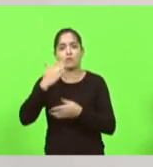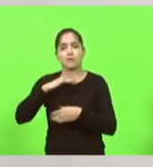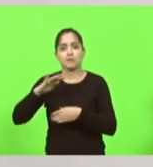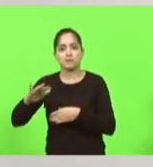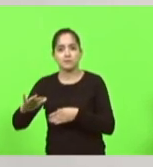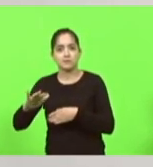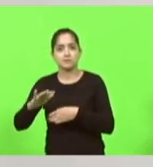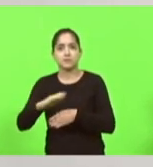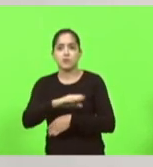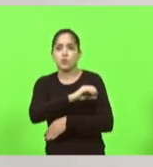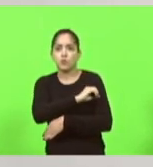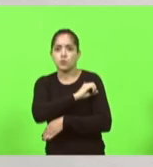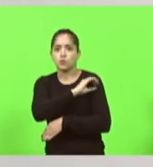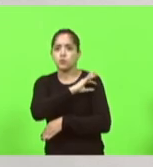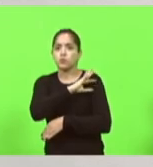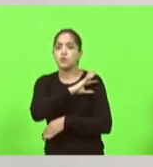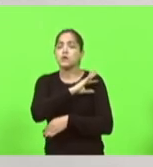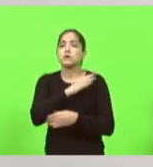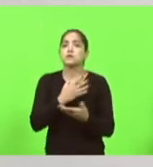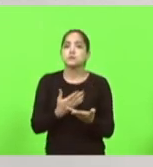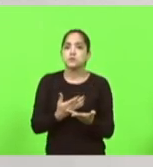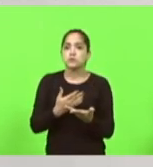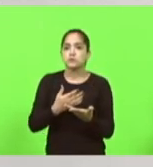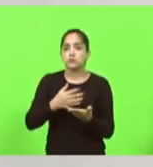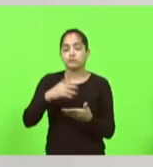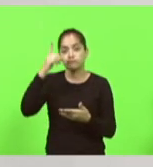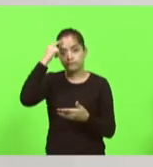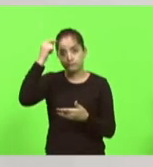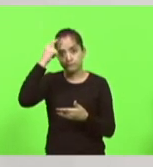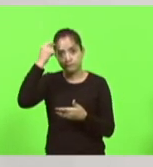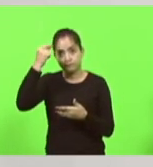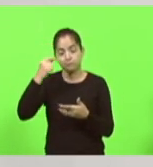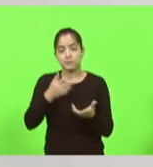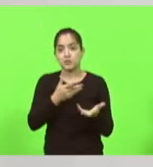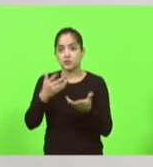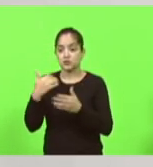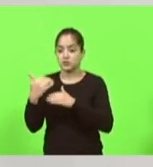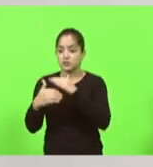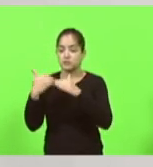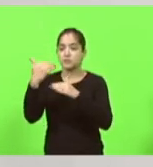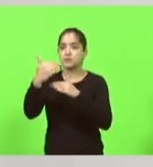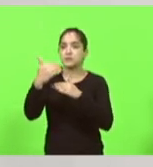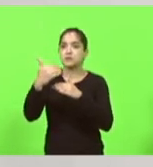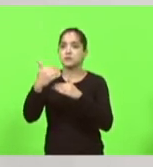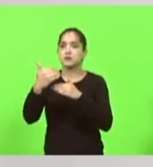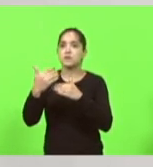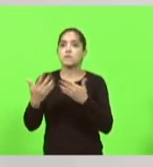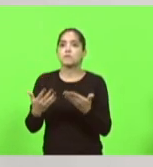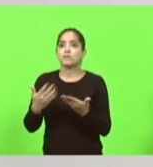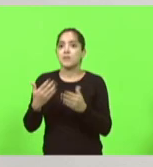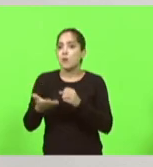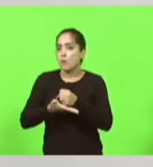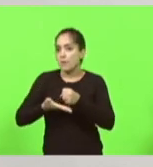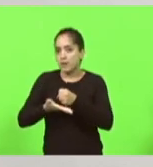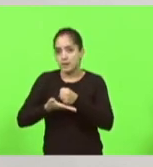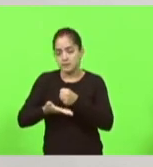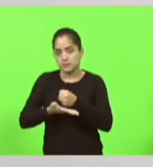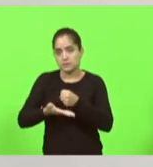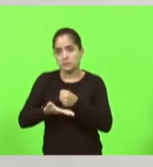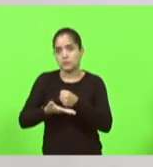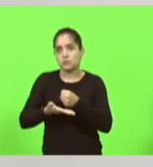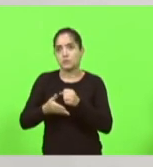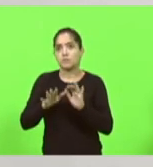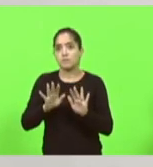à nossa Unisul, ao ensino superior. A gente busca desenvolver saúde, esse tripé básico do município de Tubarão, mas que